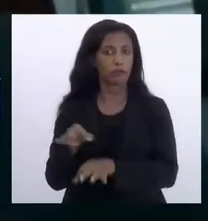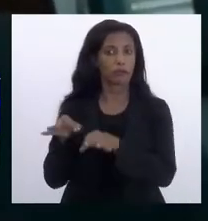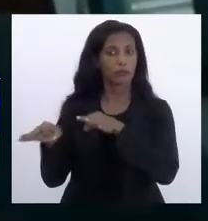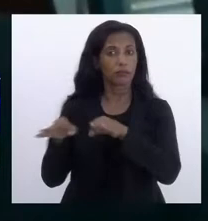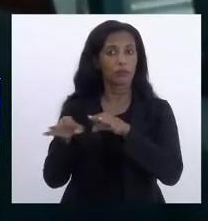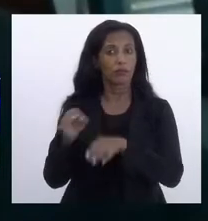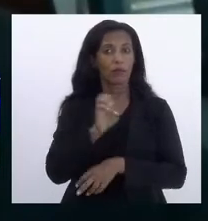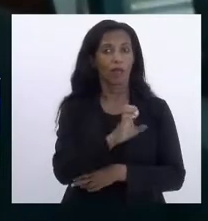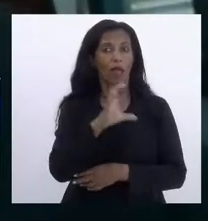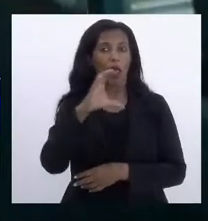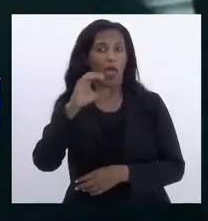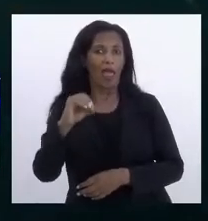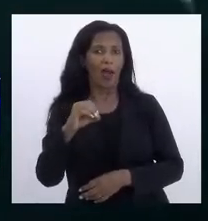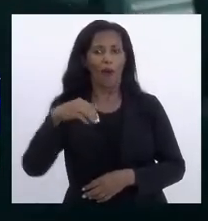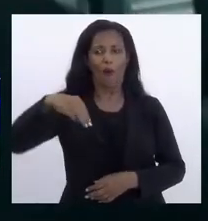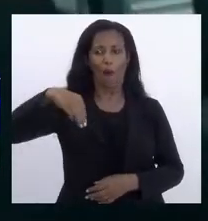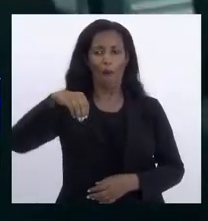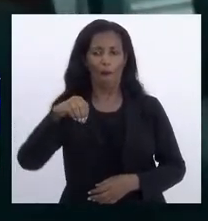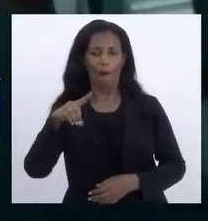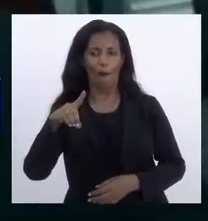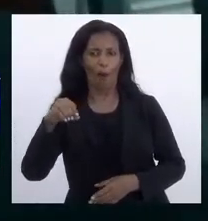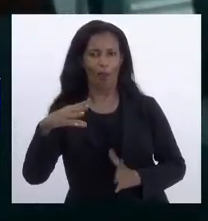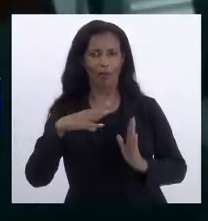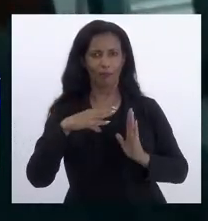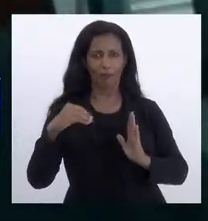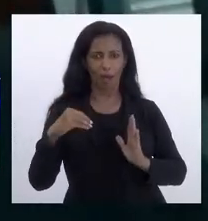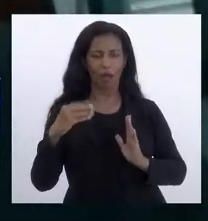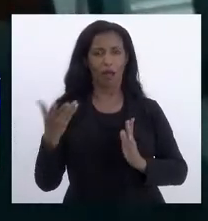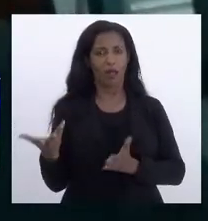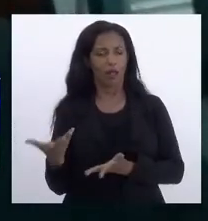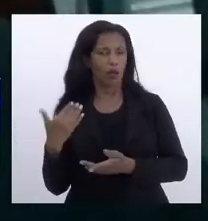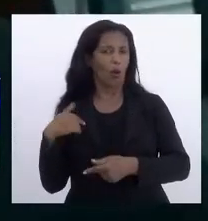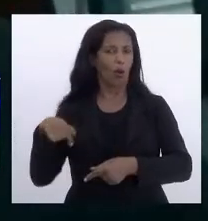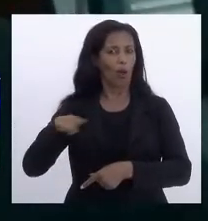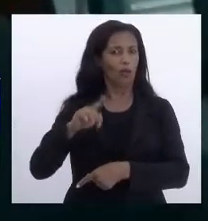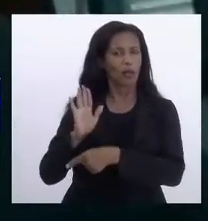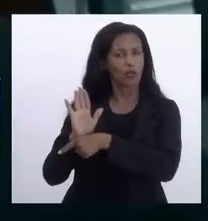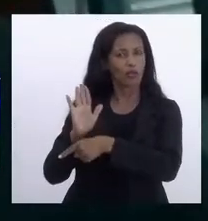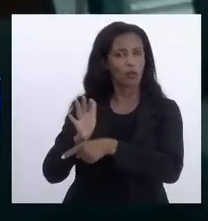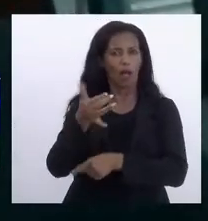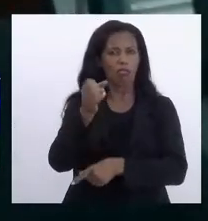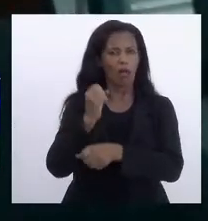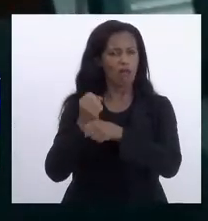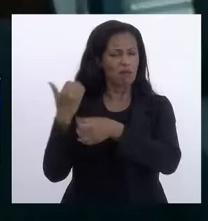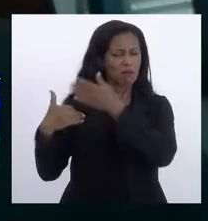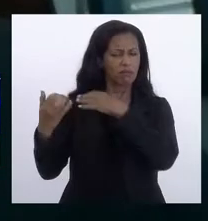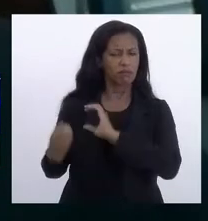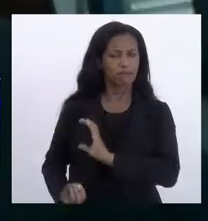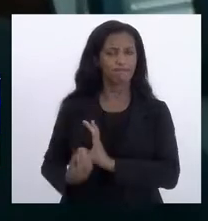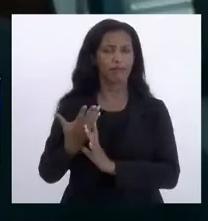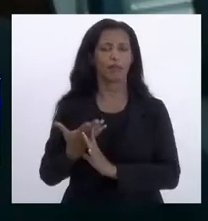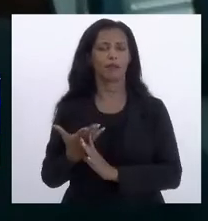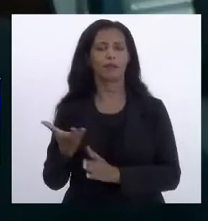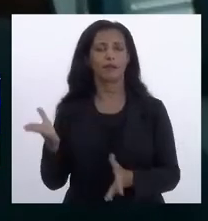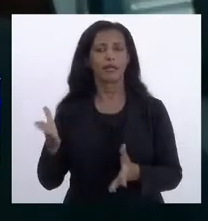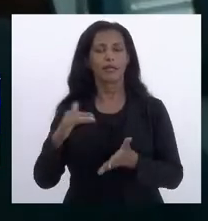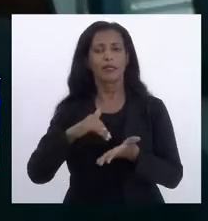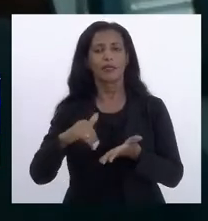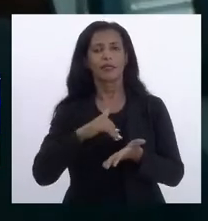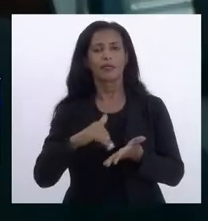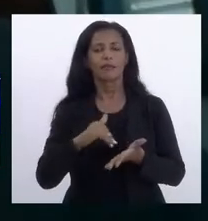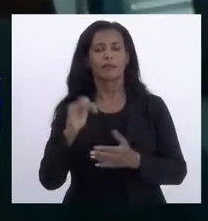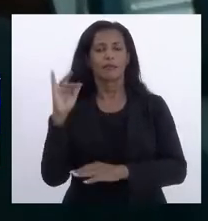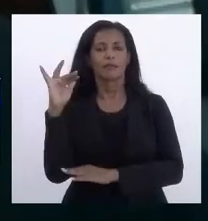conhecido como Ecomoda, que nós ajudamos a criar 10 anos atrás na Secretaria